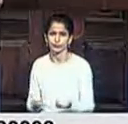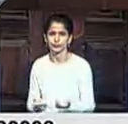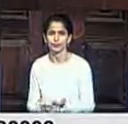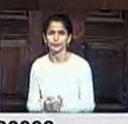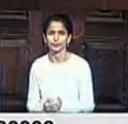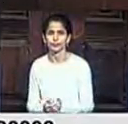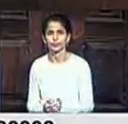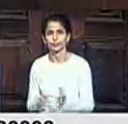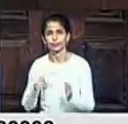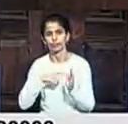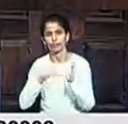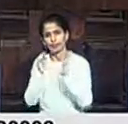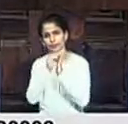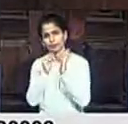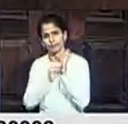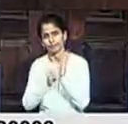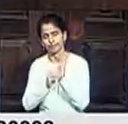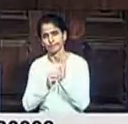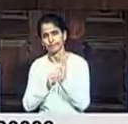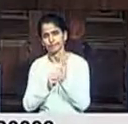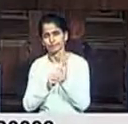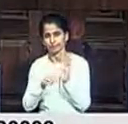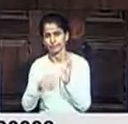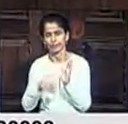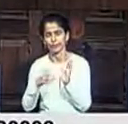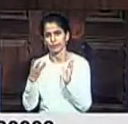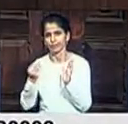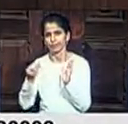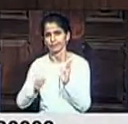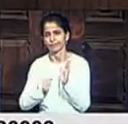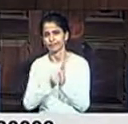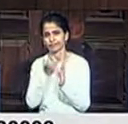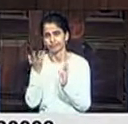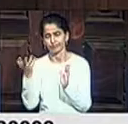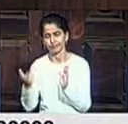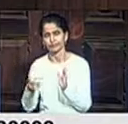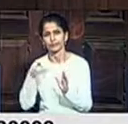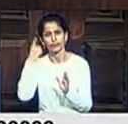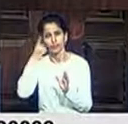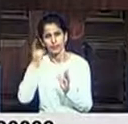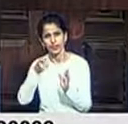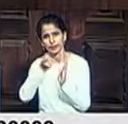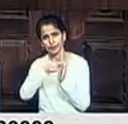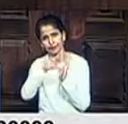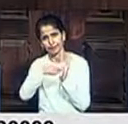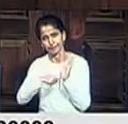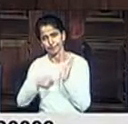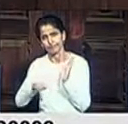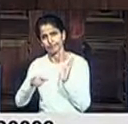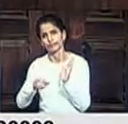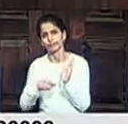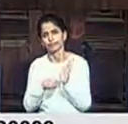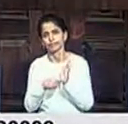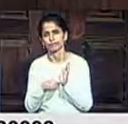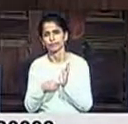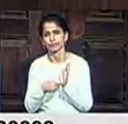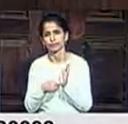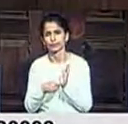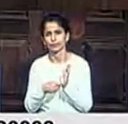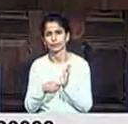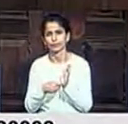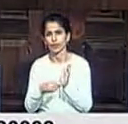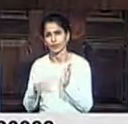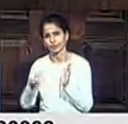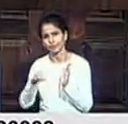fizemos várias emendas, assinamos também emendas de dezenas de deputados, nós assinamos todas as emendas que nos